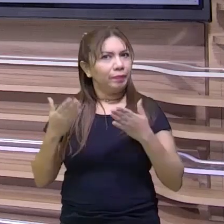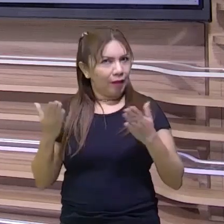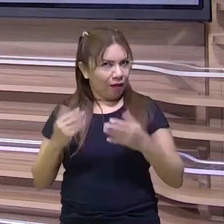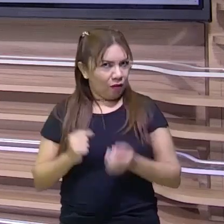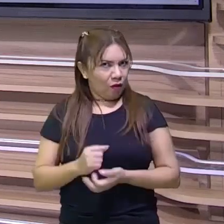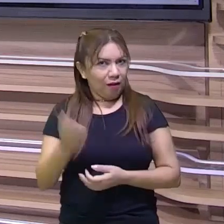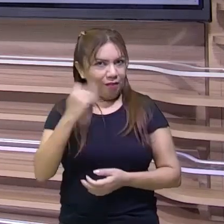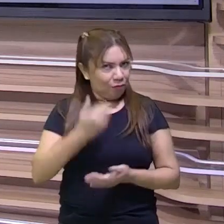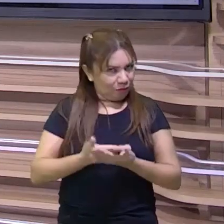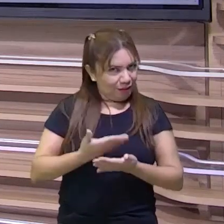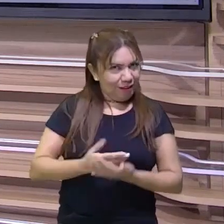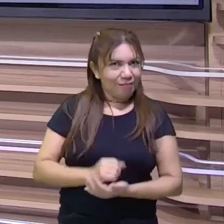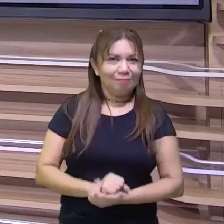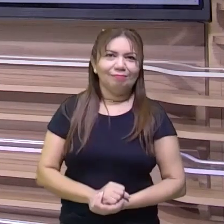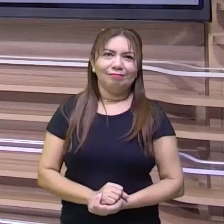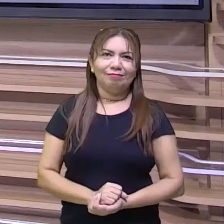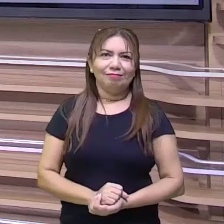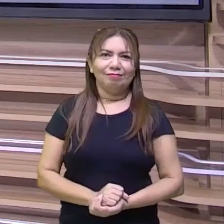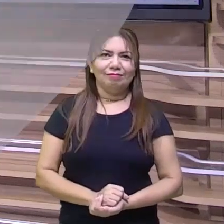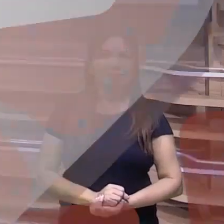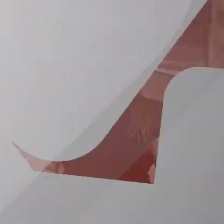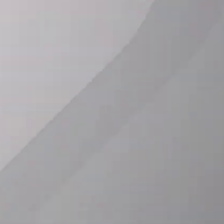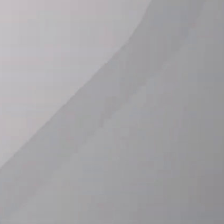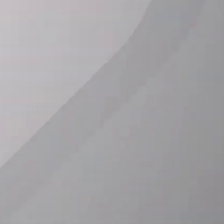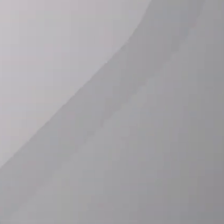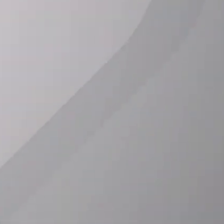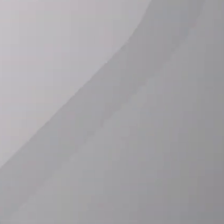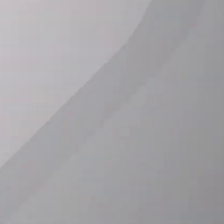Vamos para a aula de hoje?